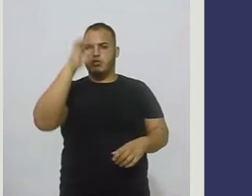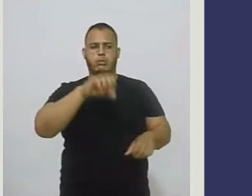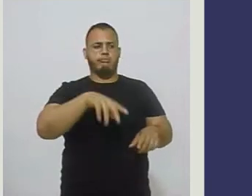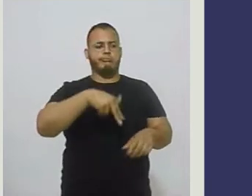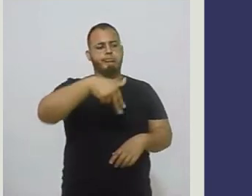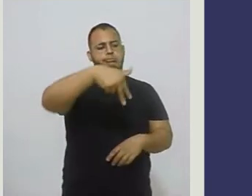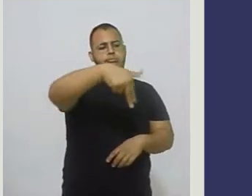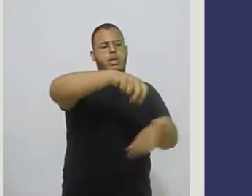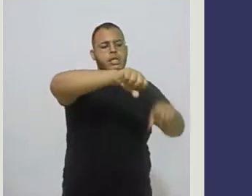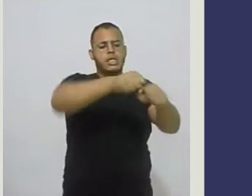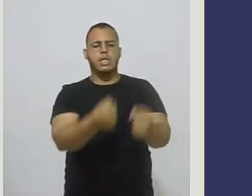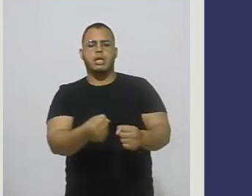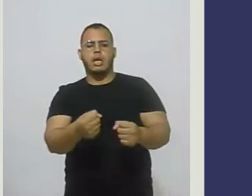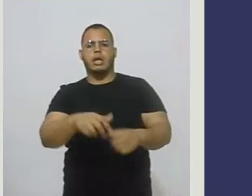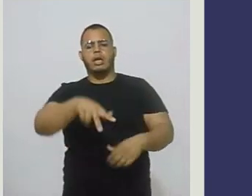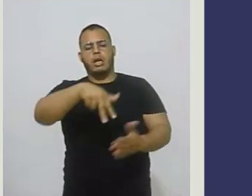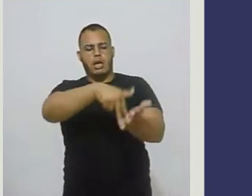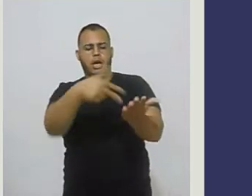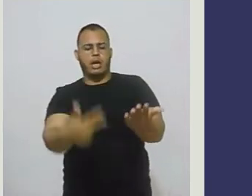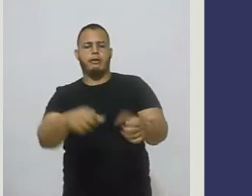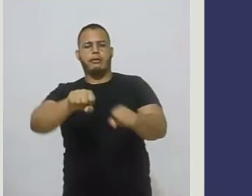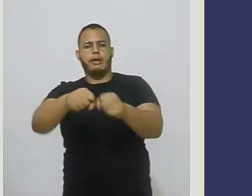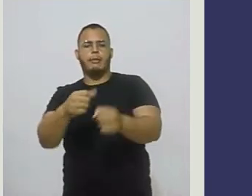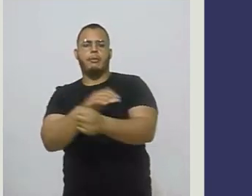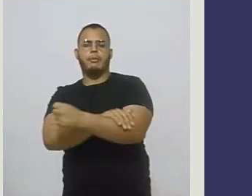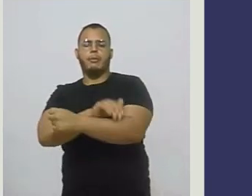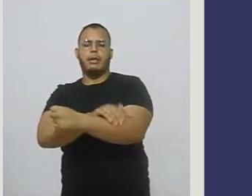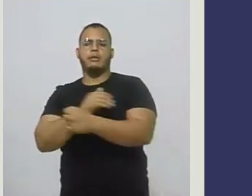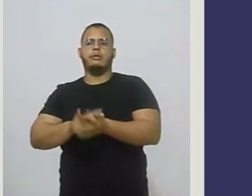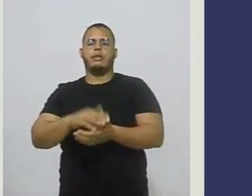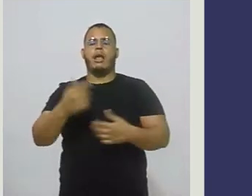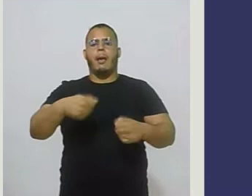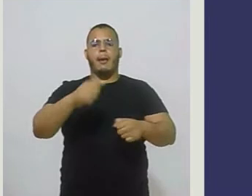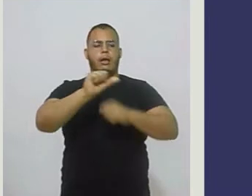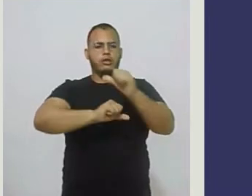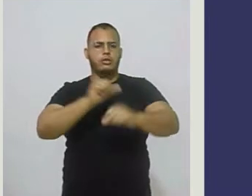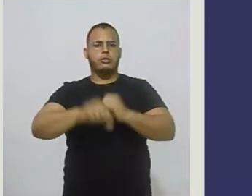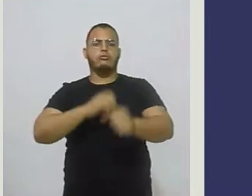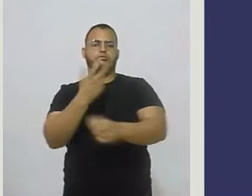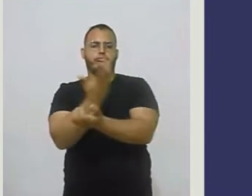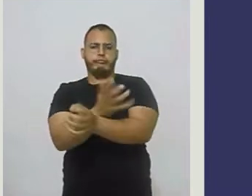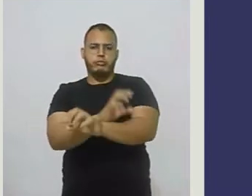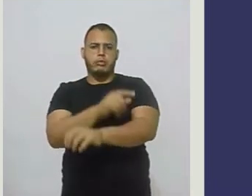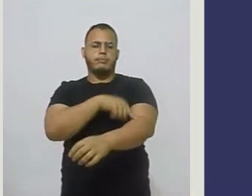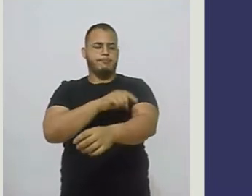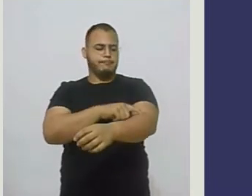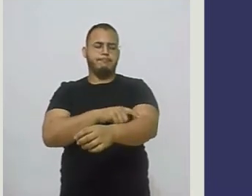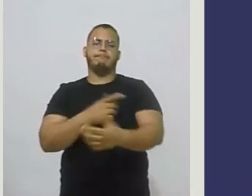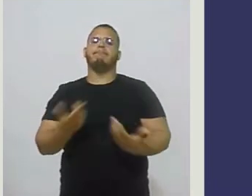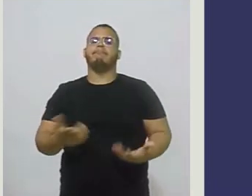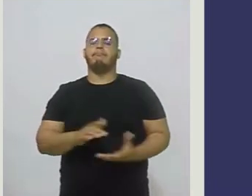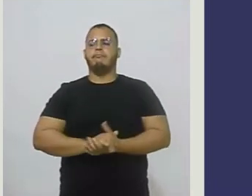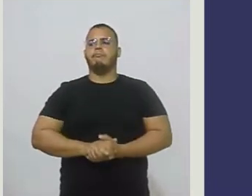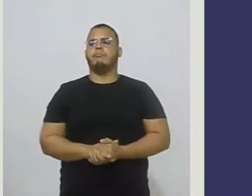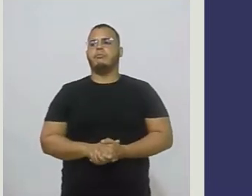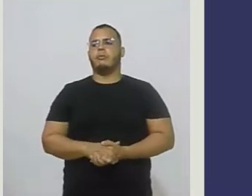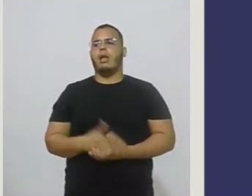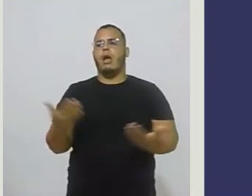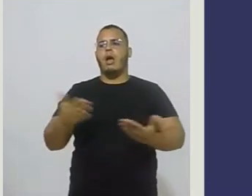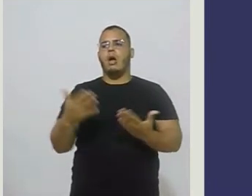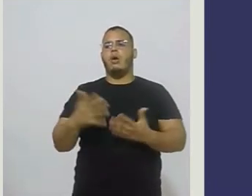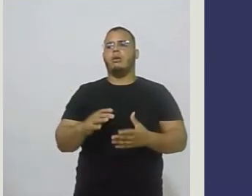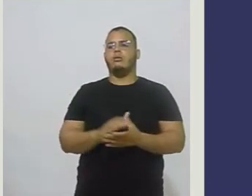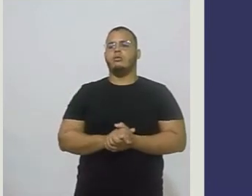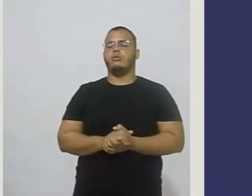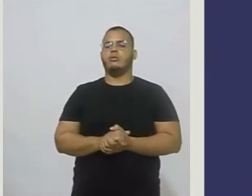vai entrar em ação no processo aí, de restauração do osso que foi quebrado, ok? Agora a gente vai conhecer